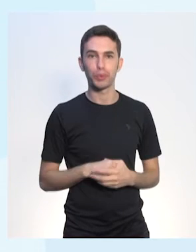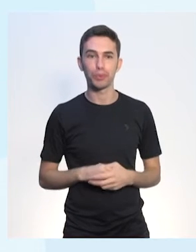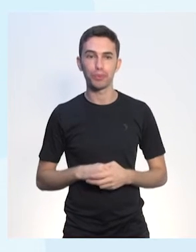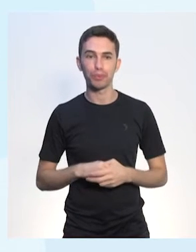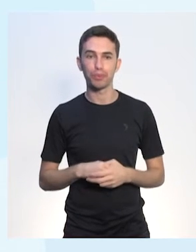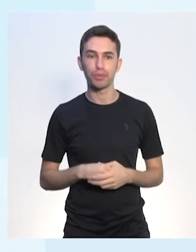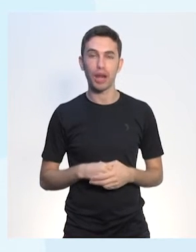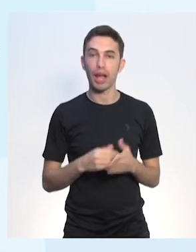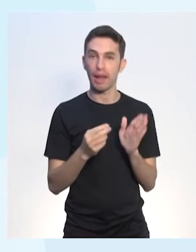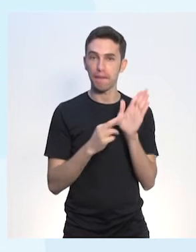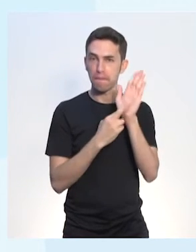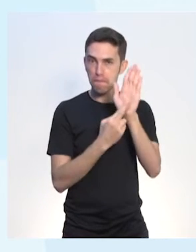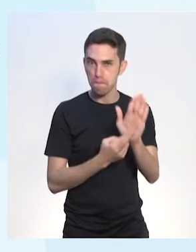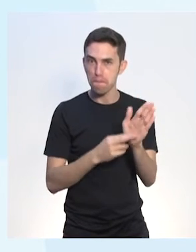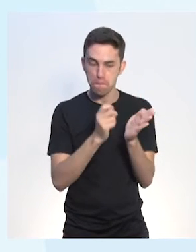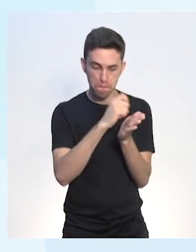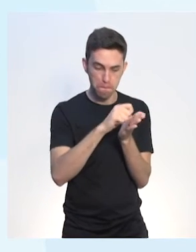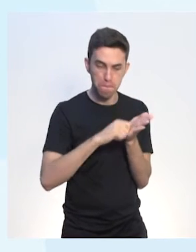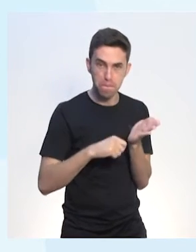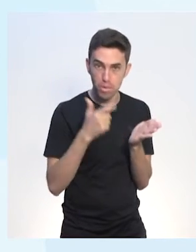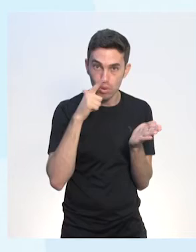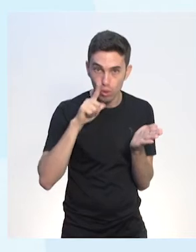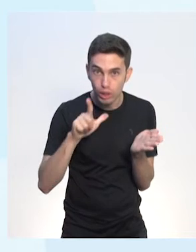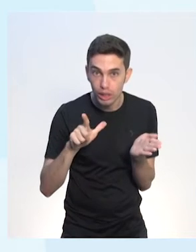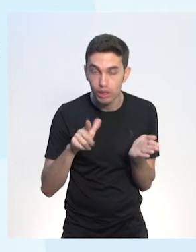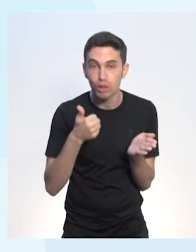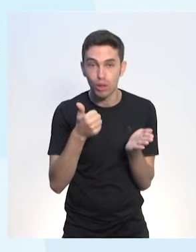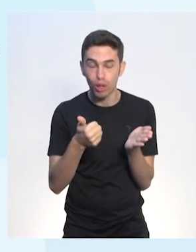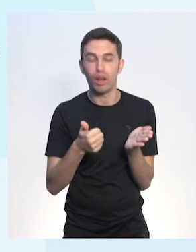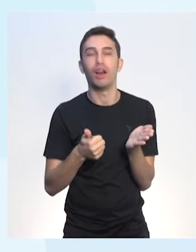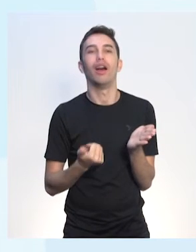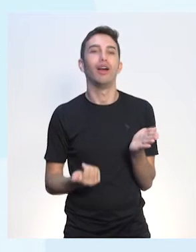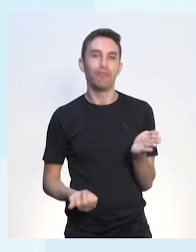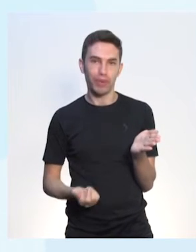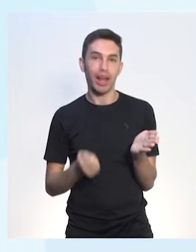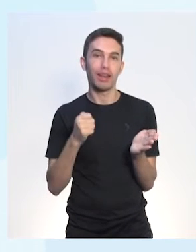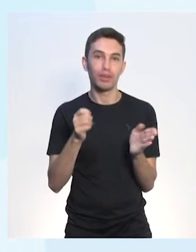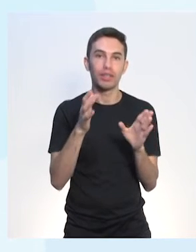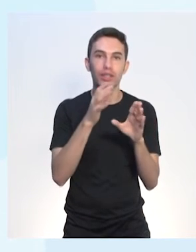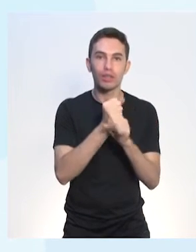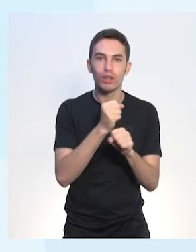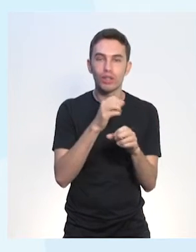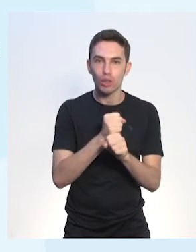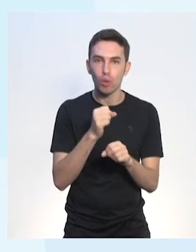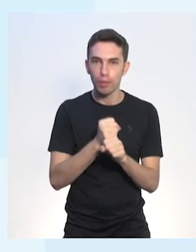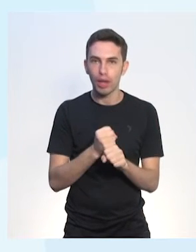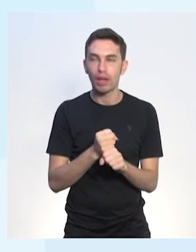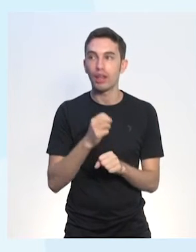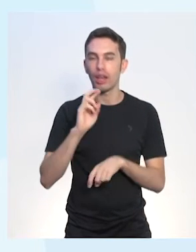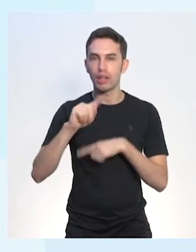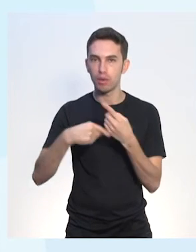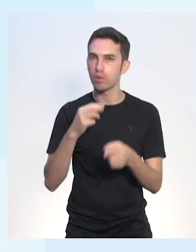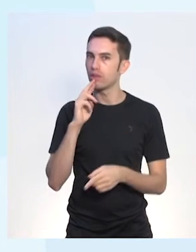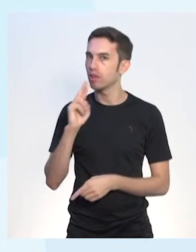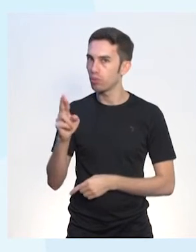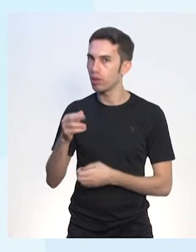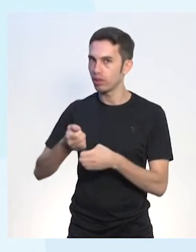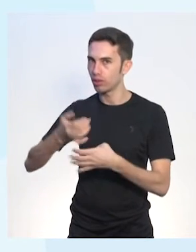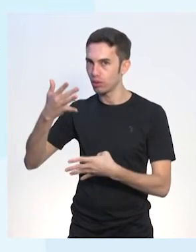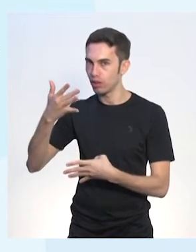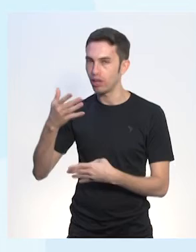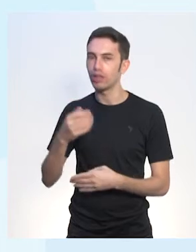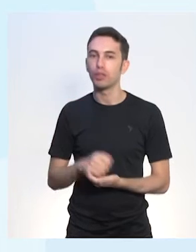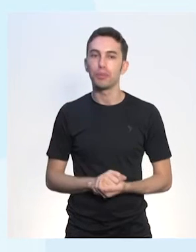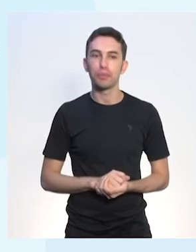essa representação, aí é o que vocês vão calcular para colocar no chat para a gente. Sob